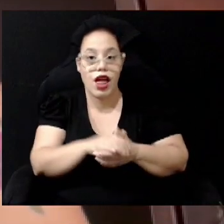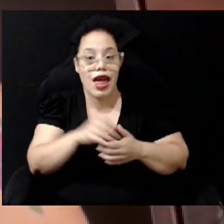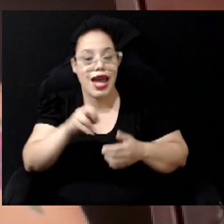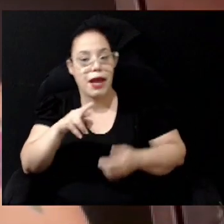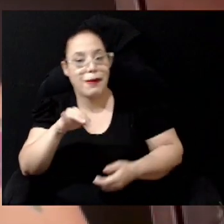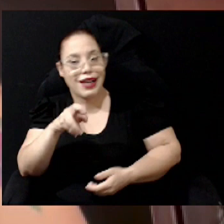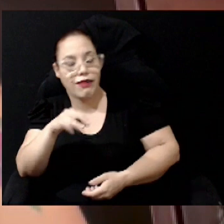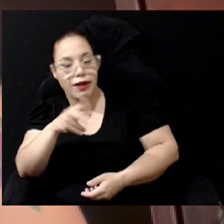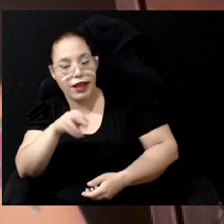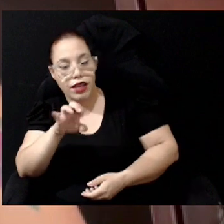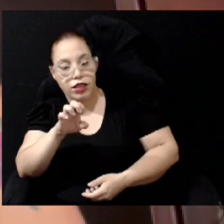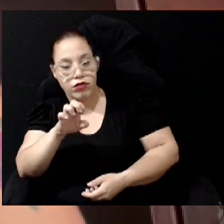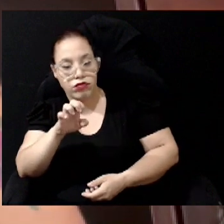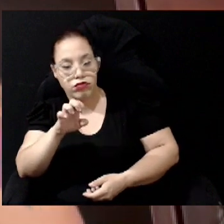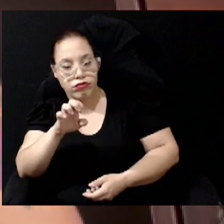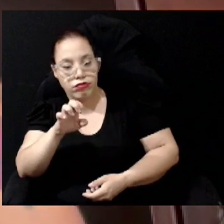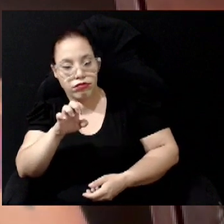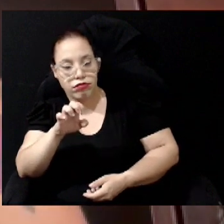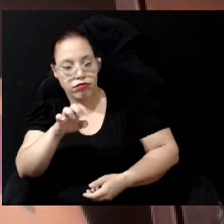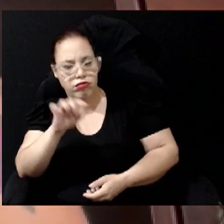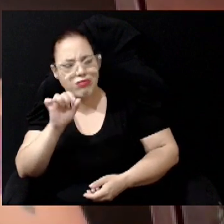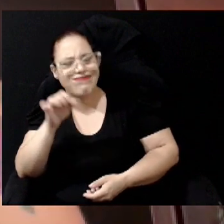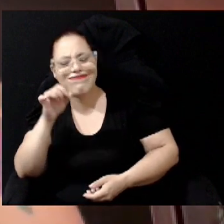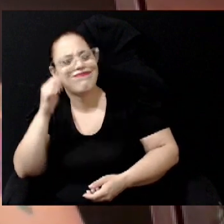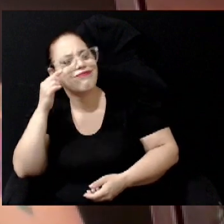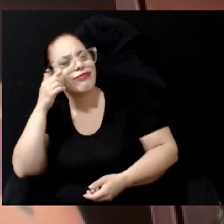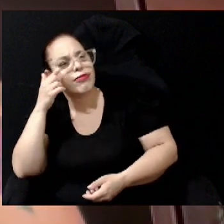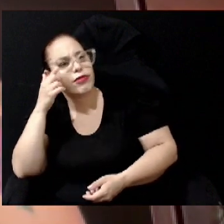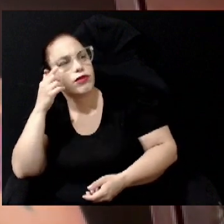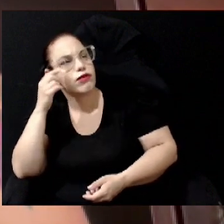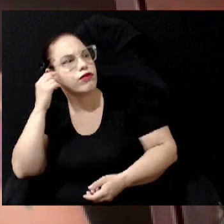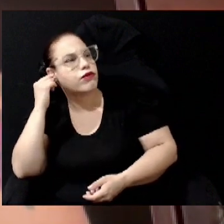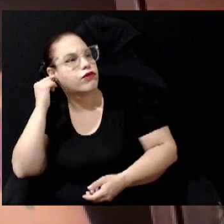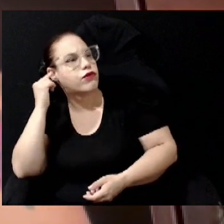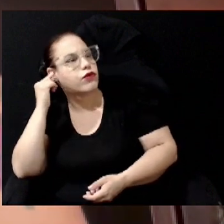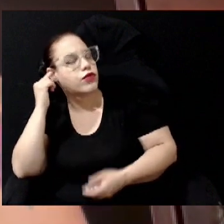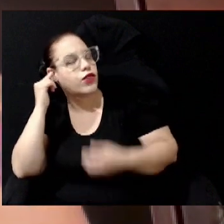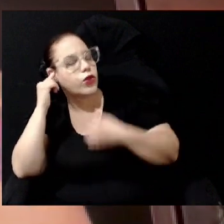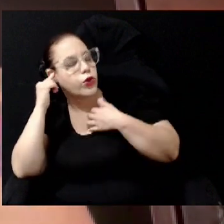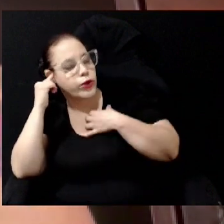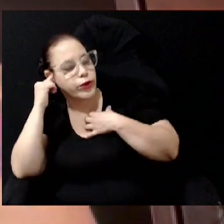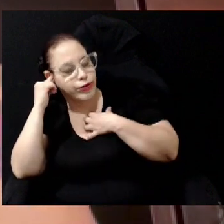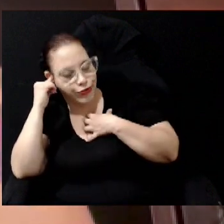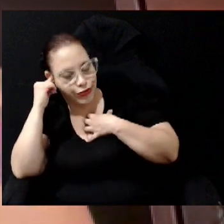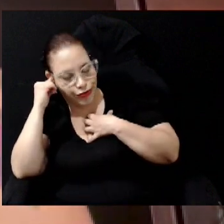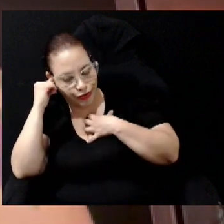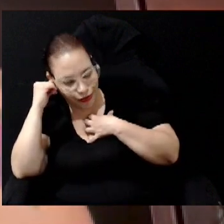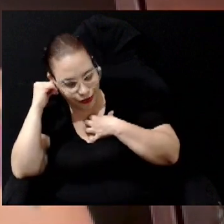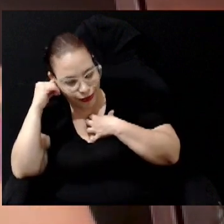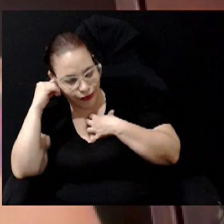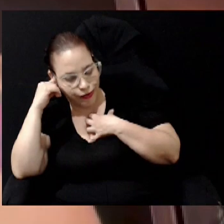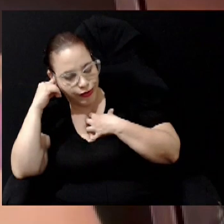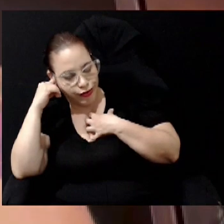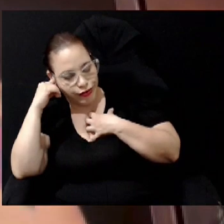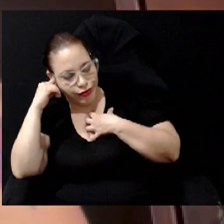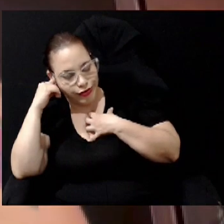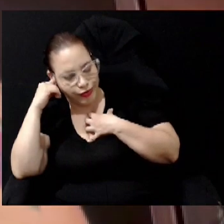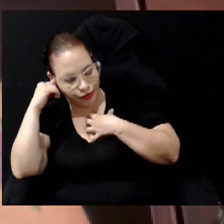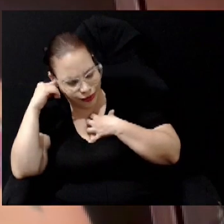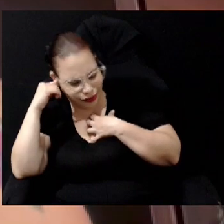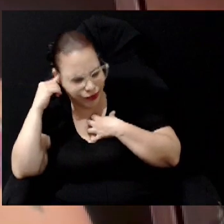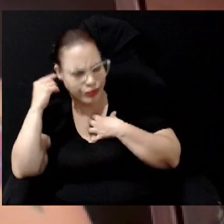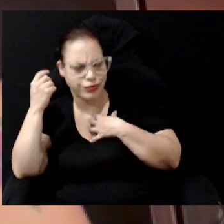imprevisibilidade, né, é uma coisa que causa muita angústia nas pessoas, né? Muita ansiedade,